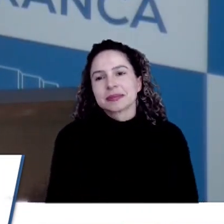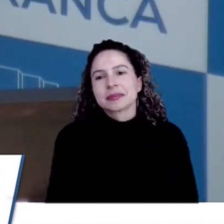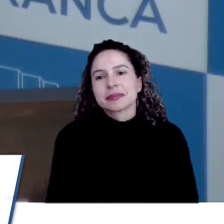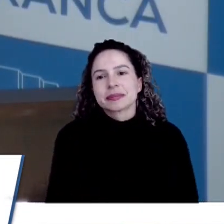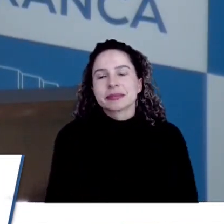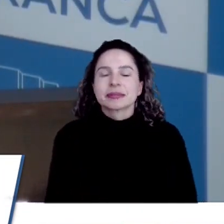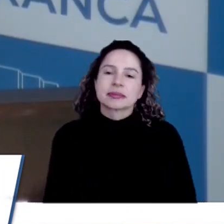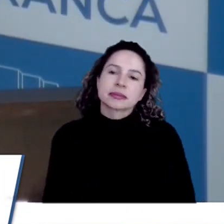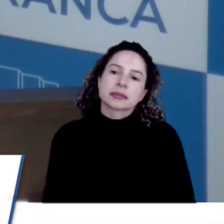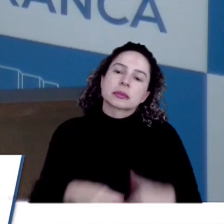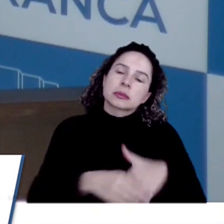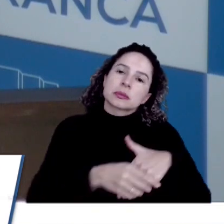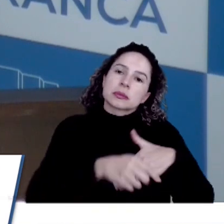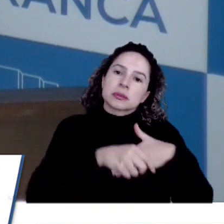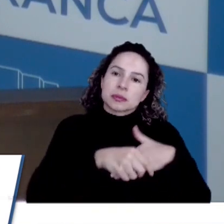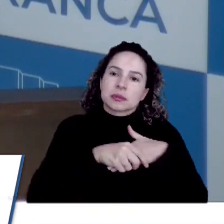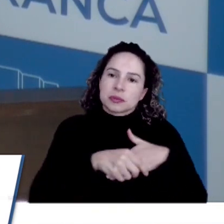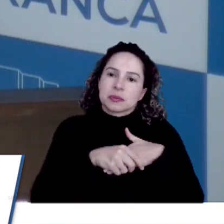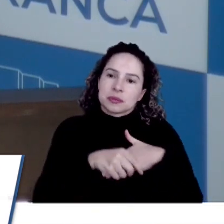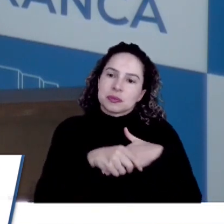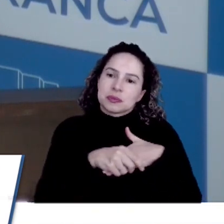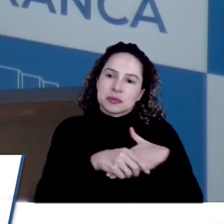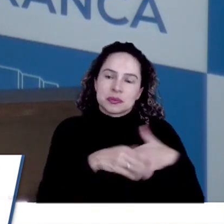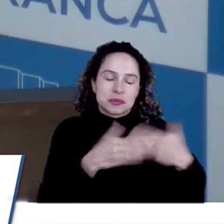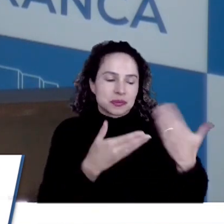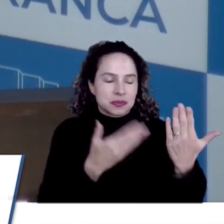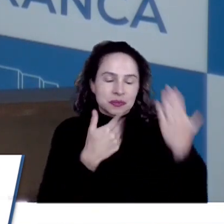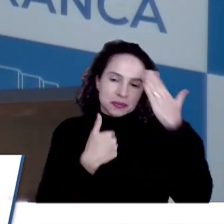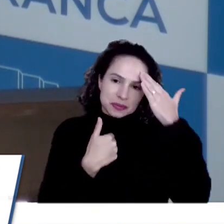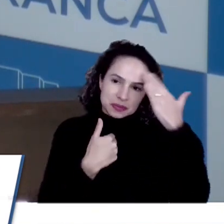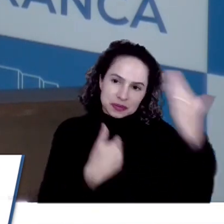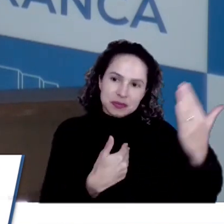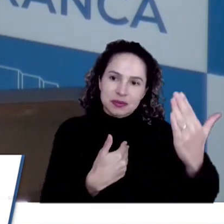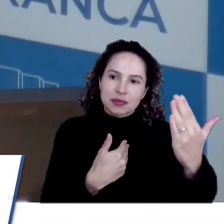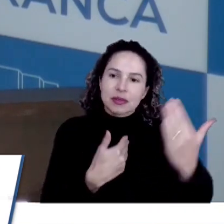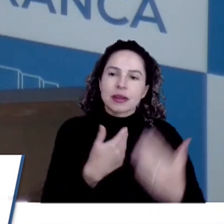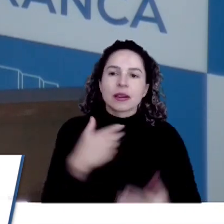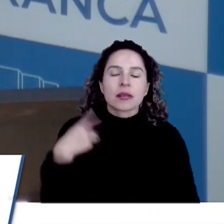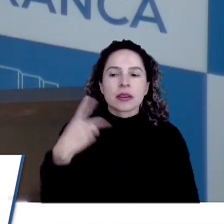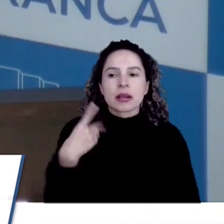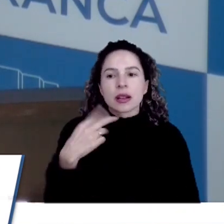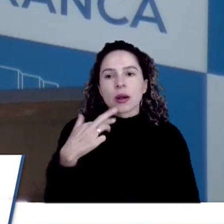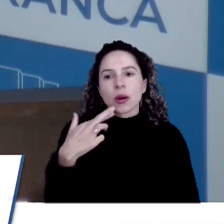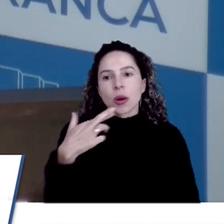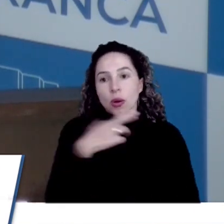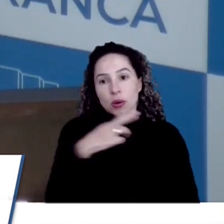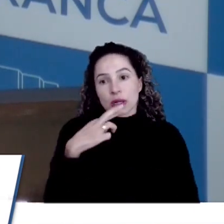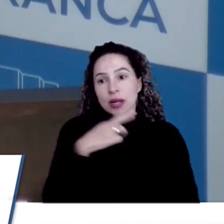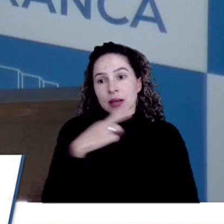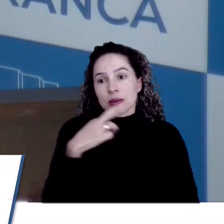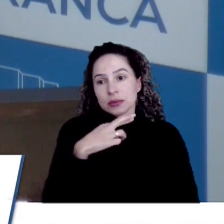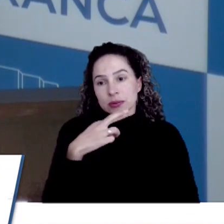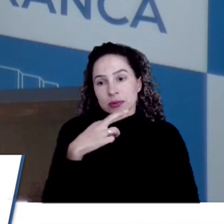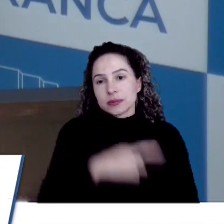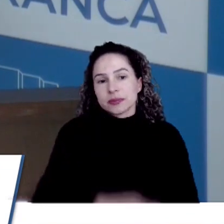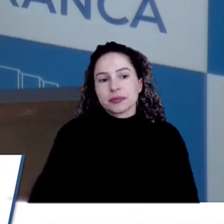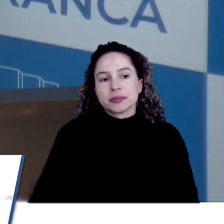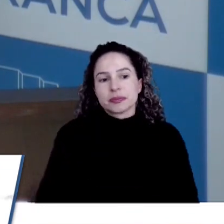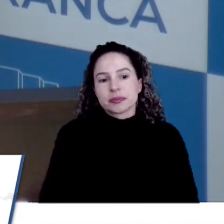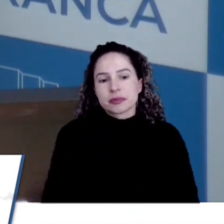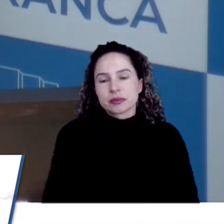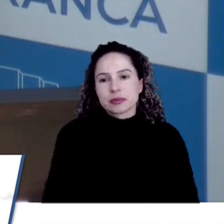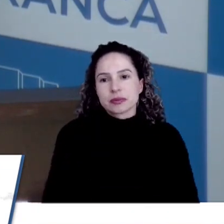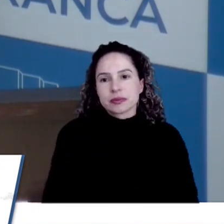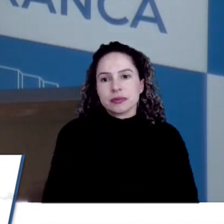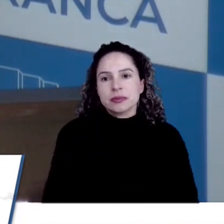Queria cumprimentar, agradecer em primeiro lugar ao vereador Ronaldo por